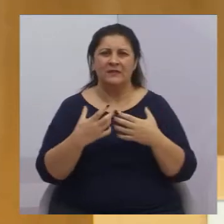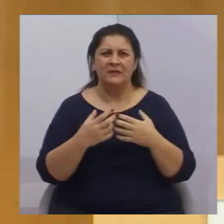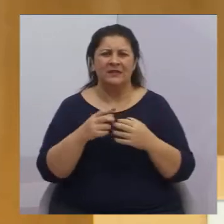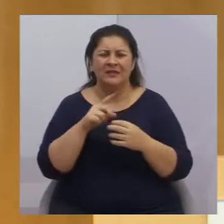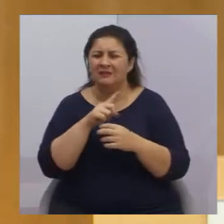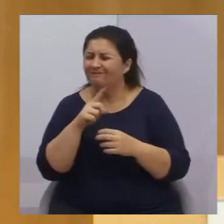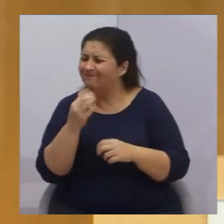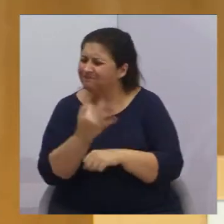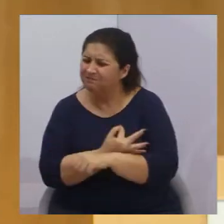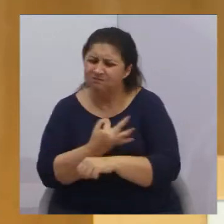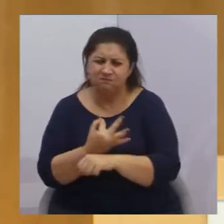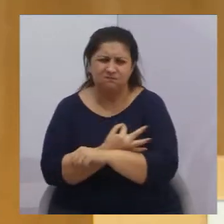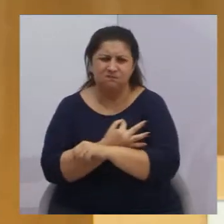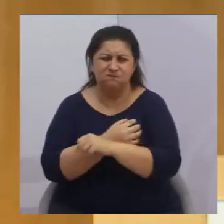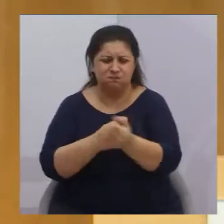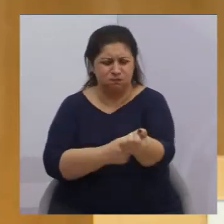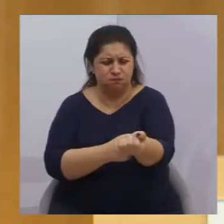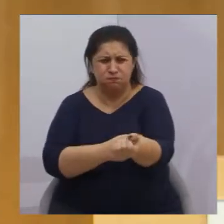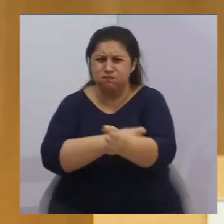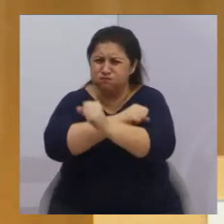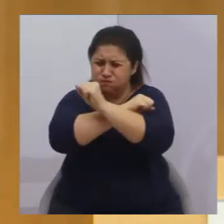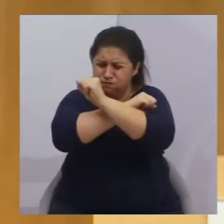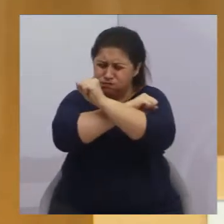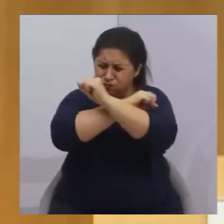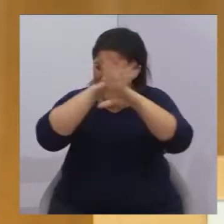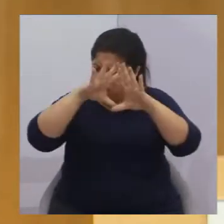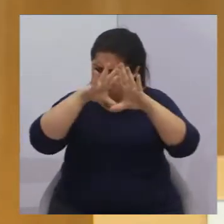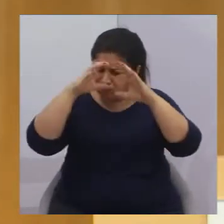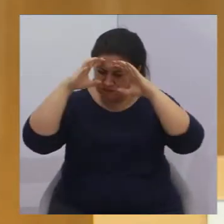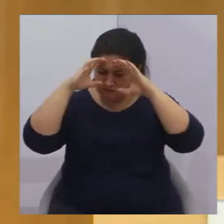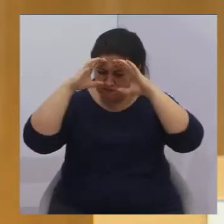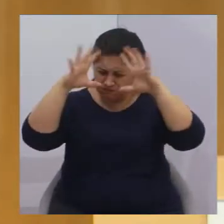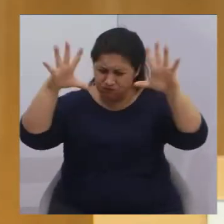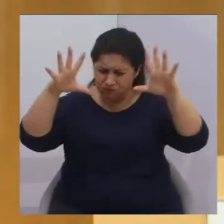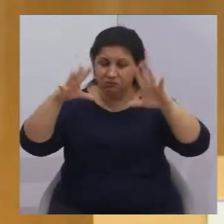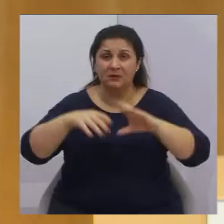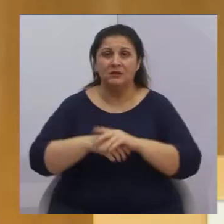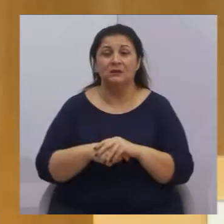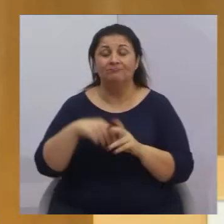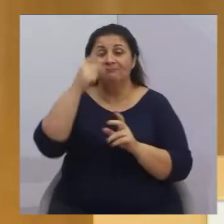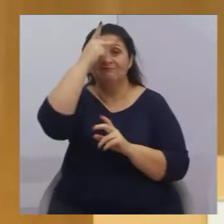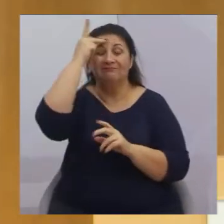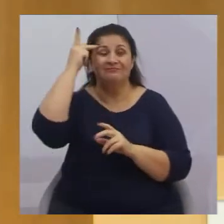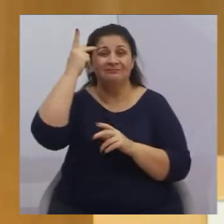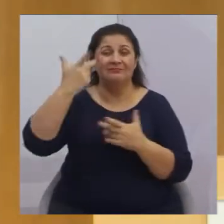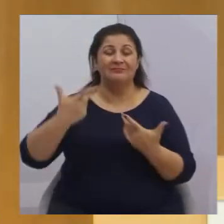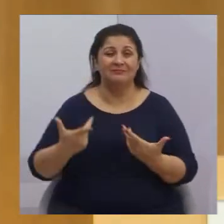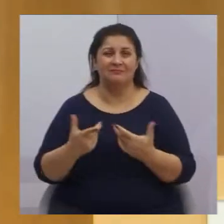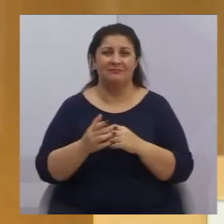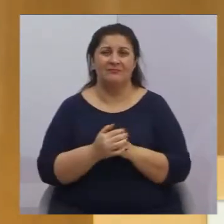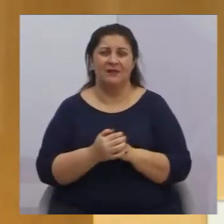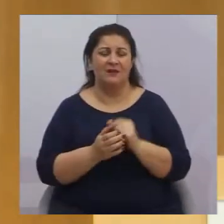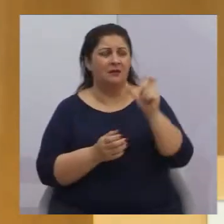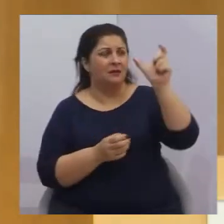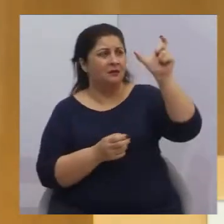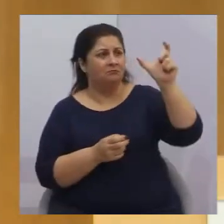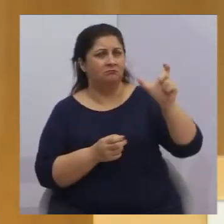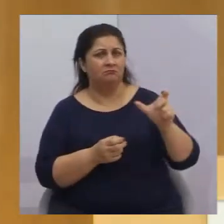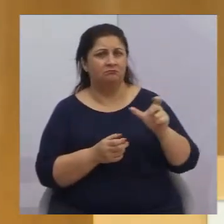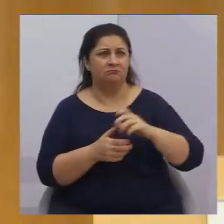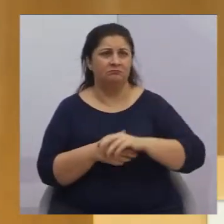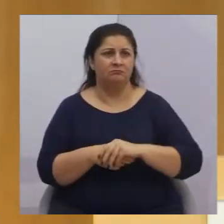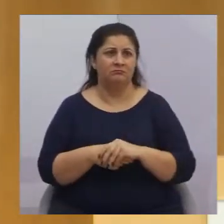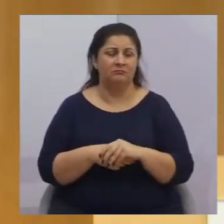esgotamento, né, de um estresse laboral. E essas pessoas, elas são caracterizadas, né,